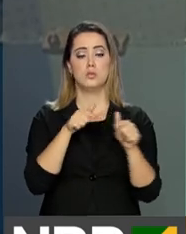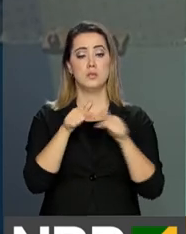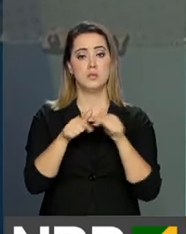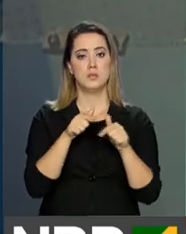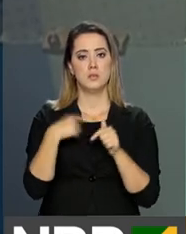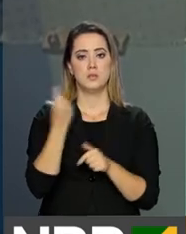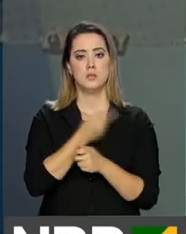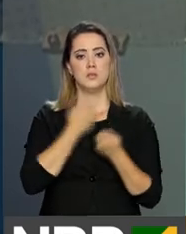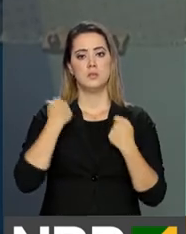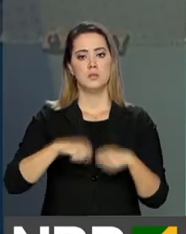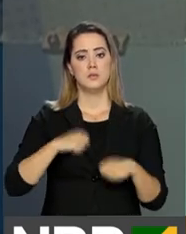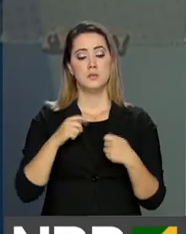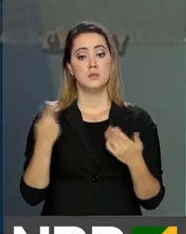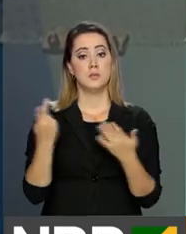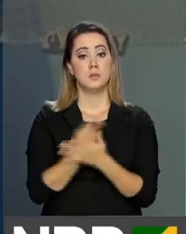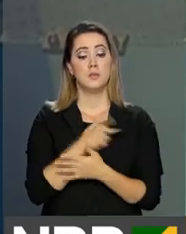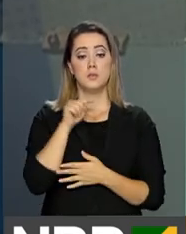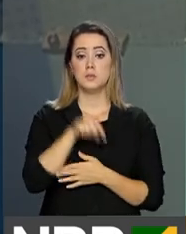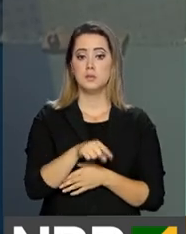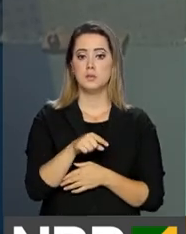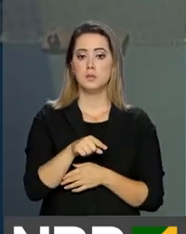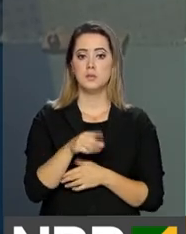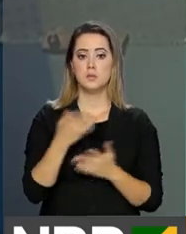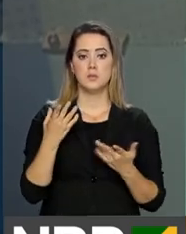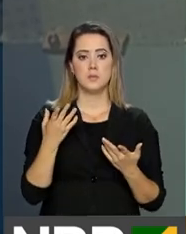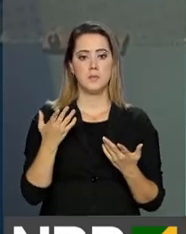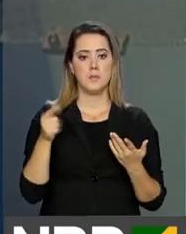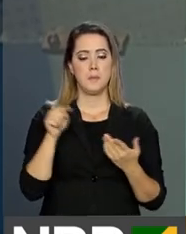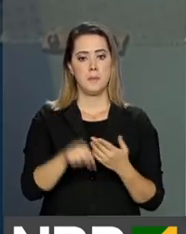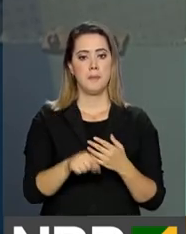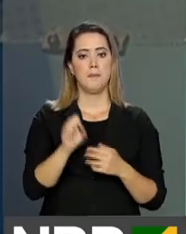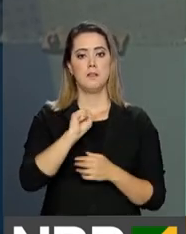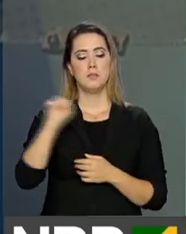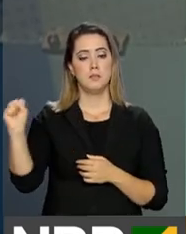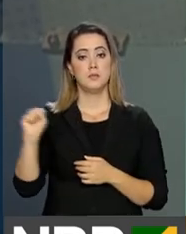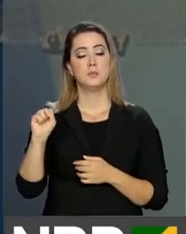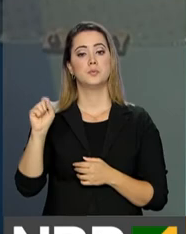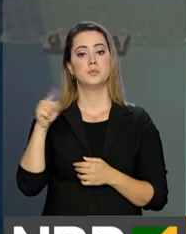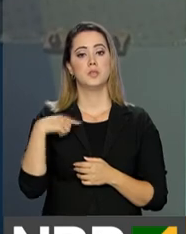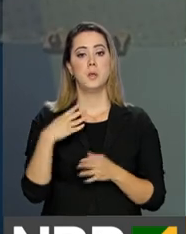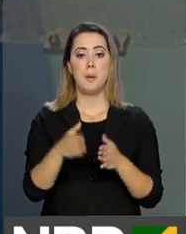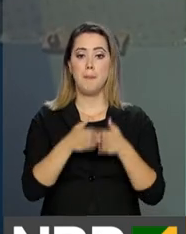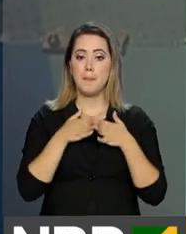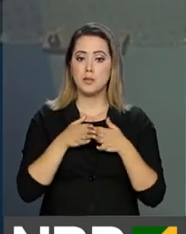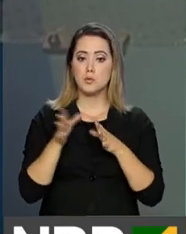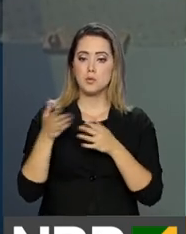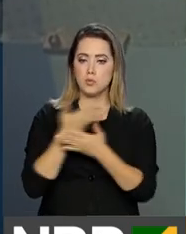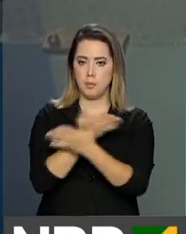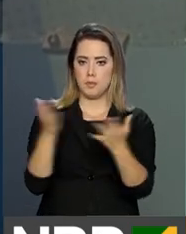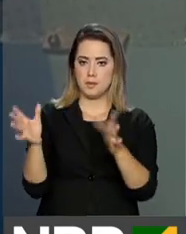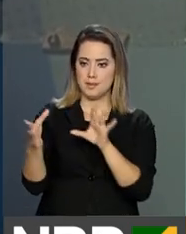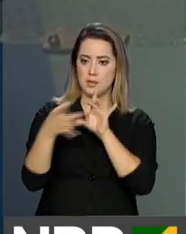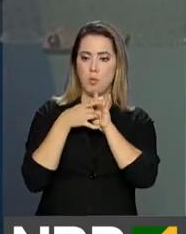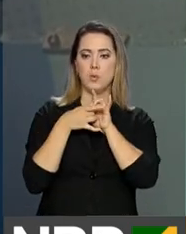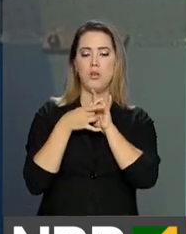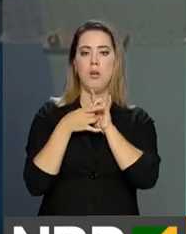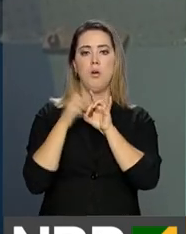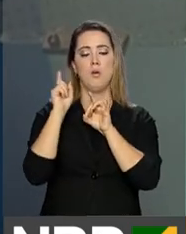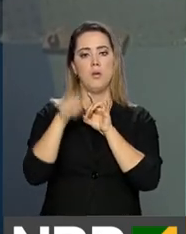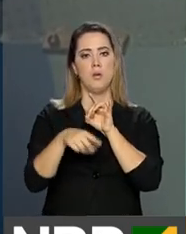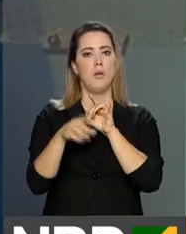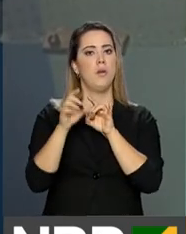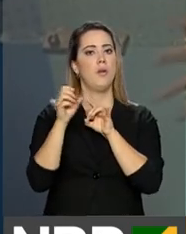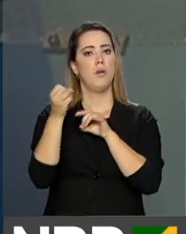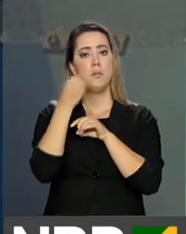nós temos que realizá-la agora neste semestre. Quando eu peço engajamento, na verdade é interessante, basta